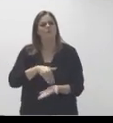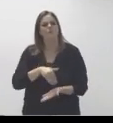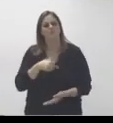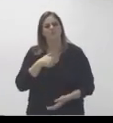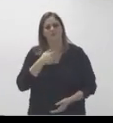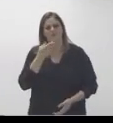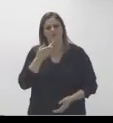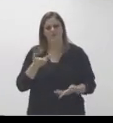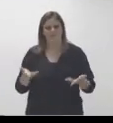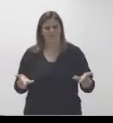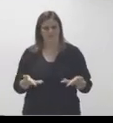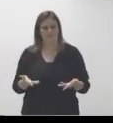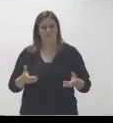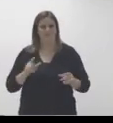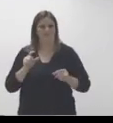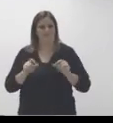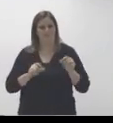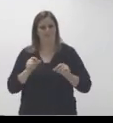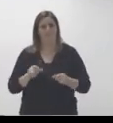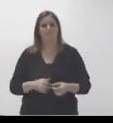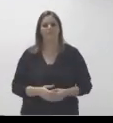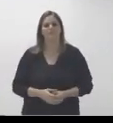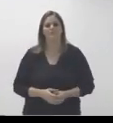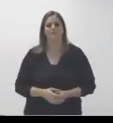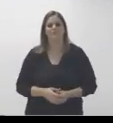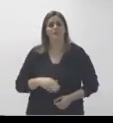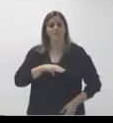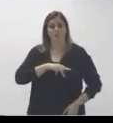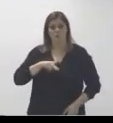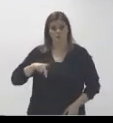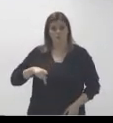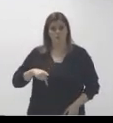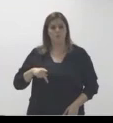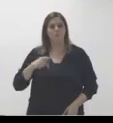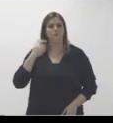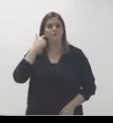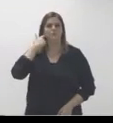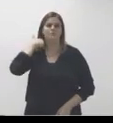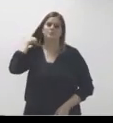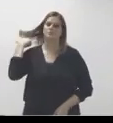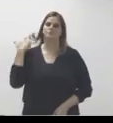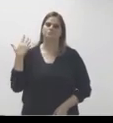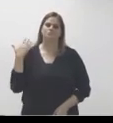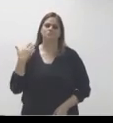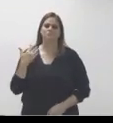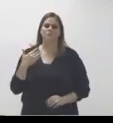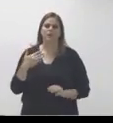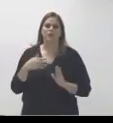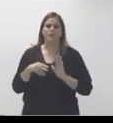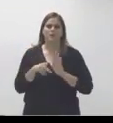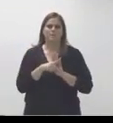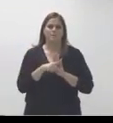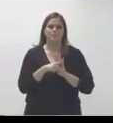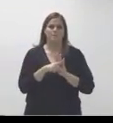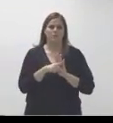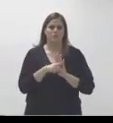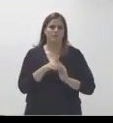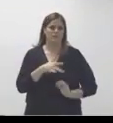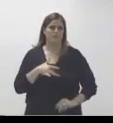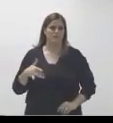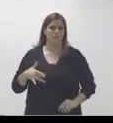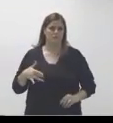inicial eu gostaria de dizer que no âmbito do ministério público depois dessa portaria é do ministro da saúde é mais